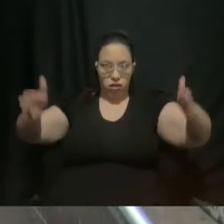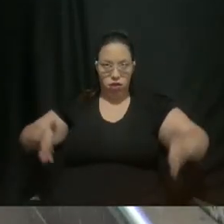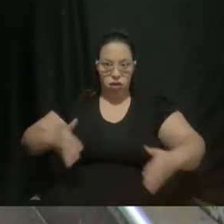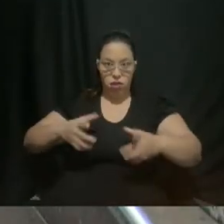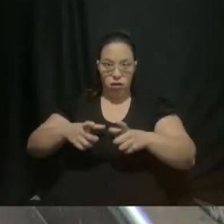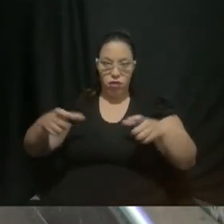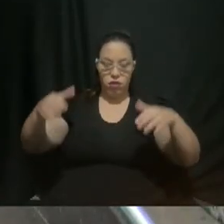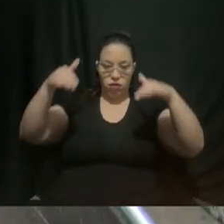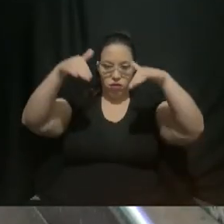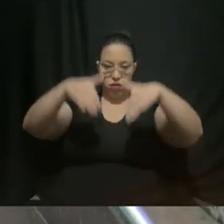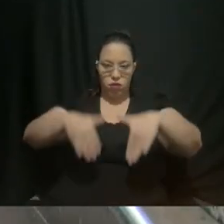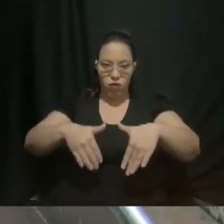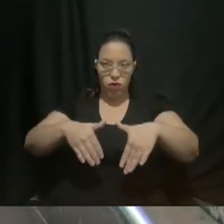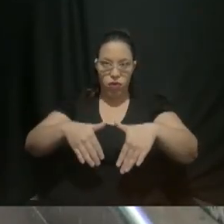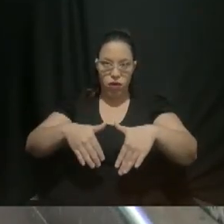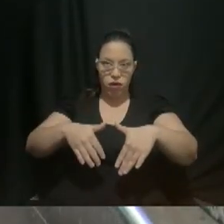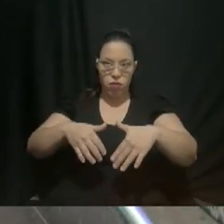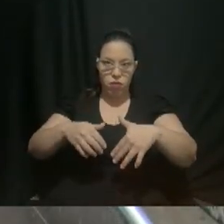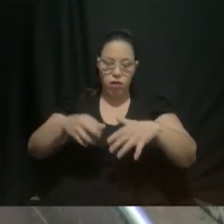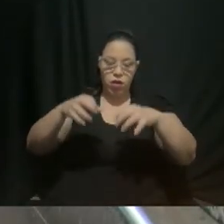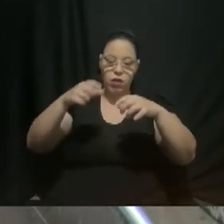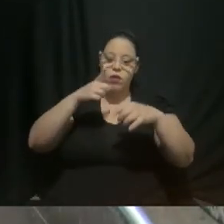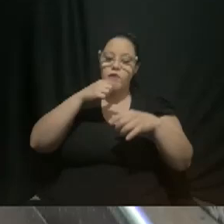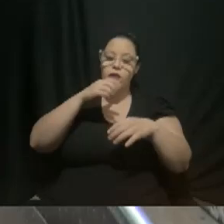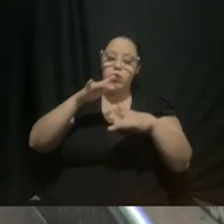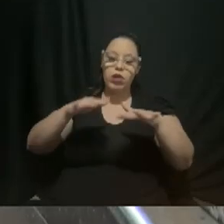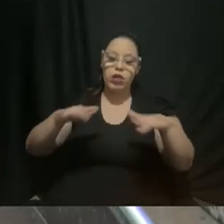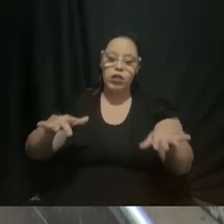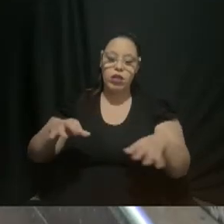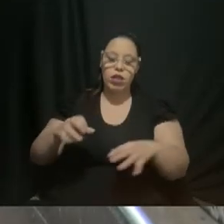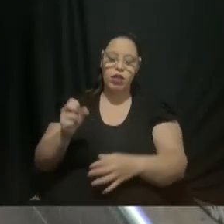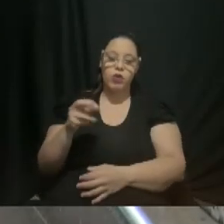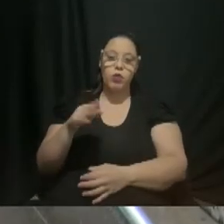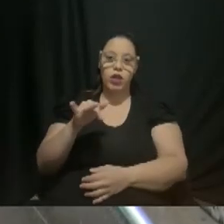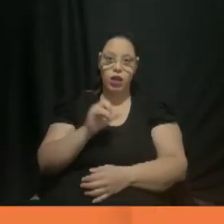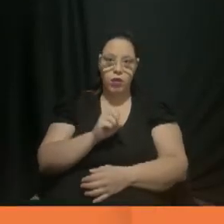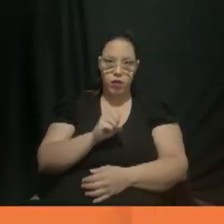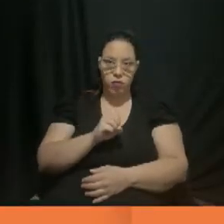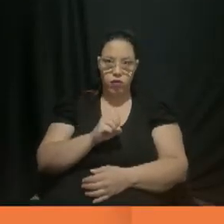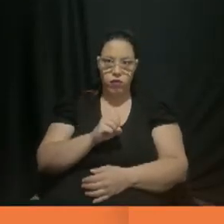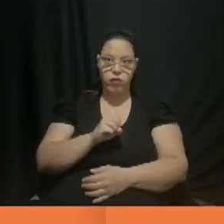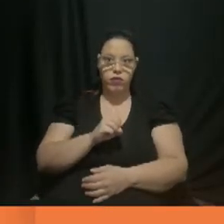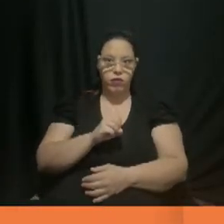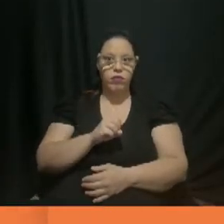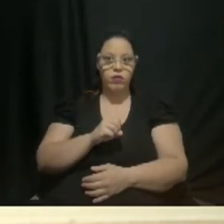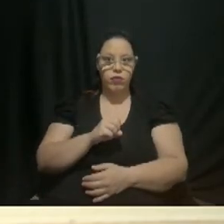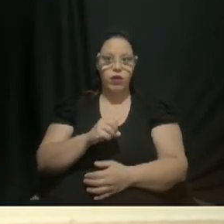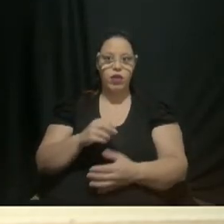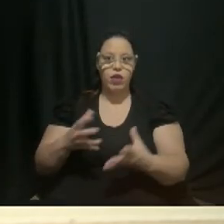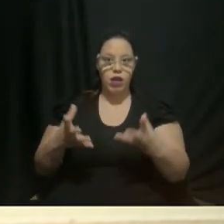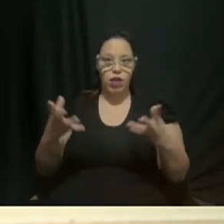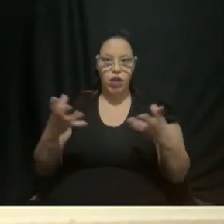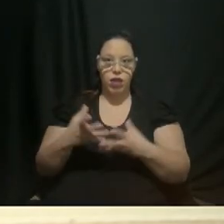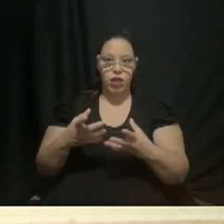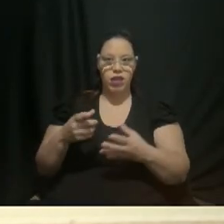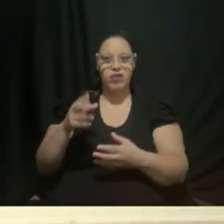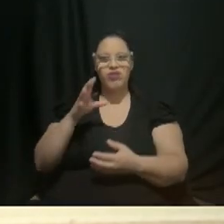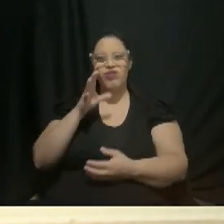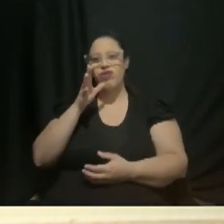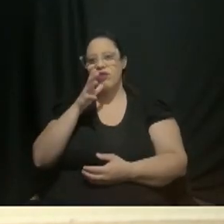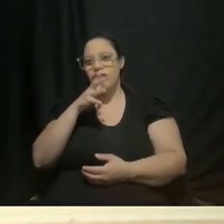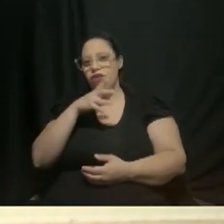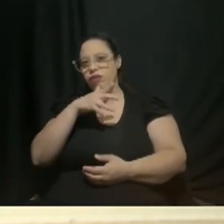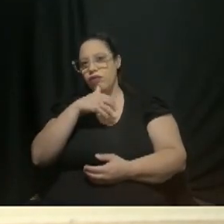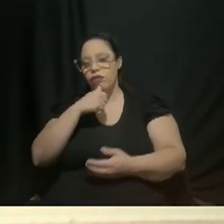coloca bastante água com sabão, para ir amolecendo, né? Porque no caso, né, imagina aquele prato seco, né? Você demora um pouquinho, então já vai amolecendo ali, aí